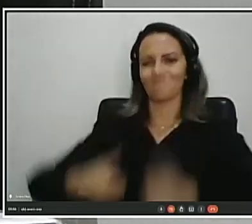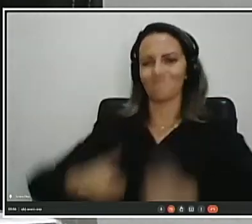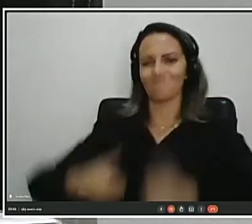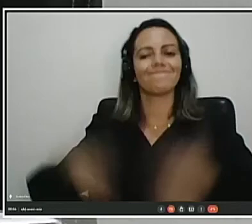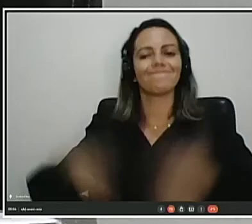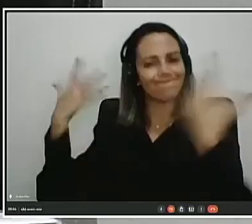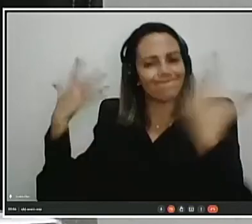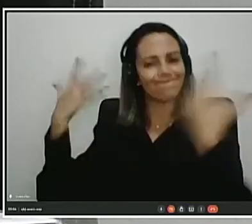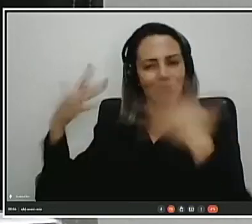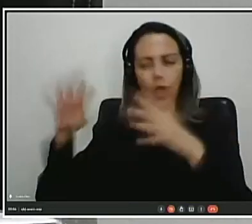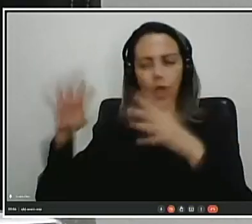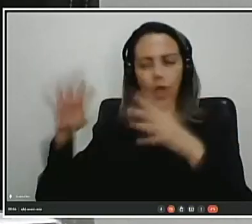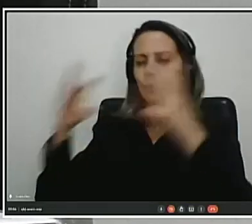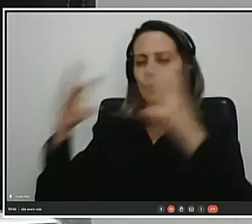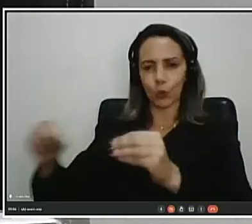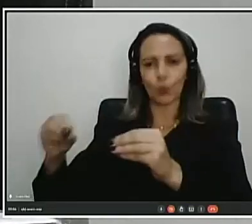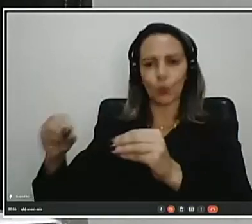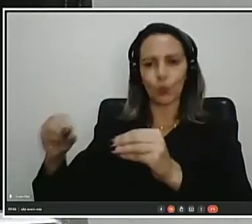e a diretoria do Iguaçu.